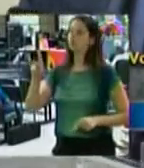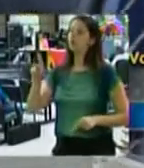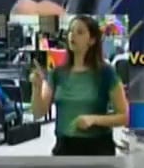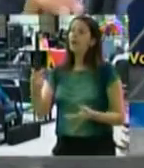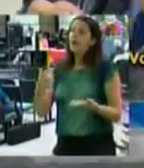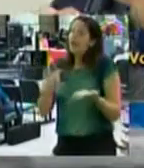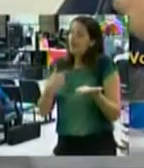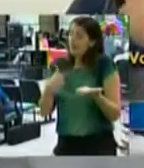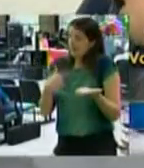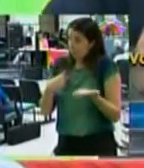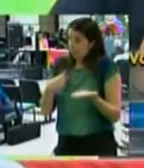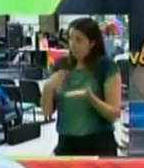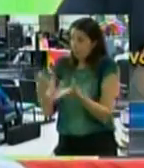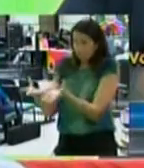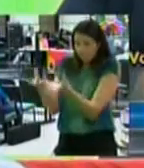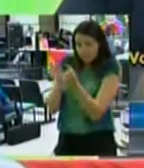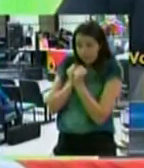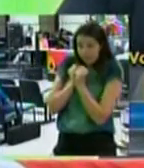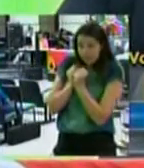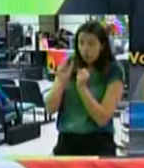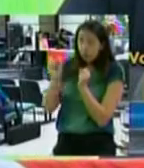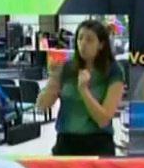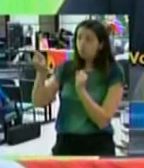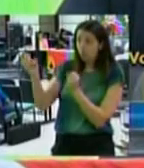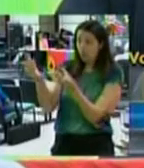eu peguei aquilo que tu me deste,